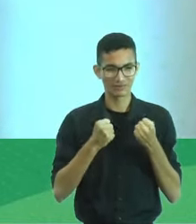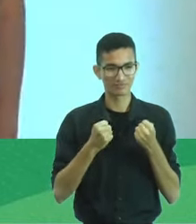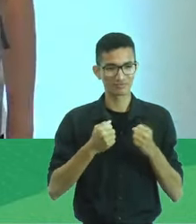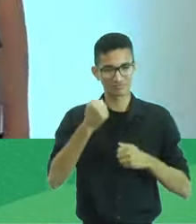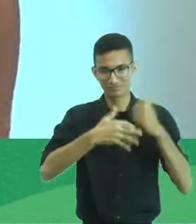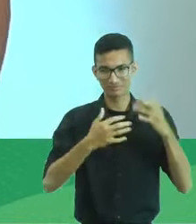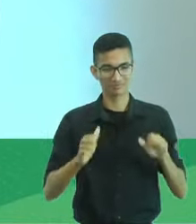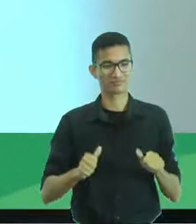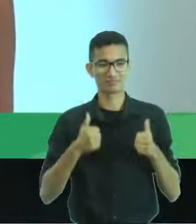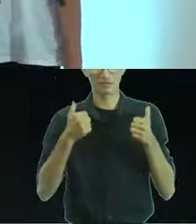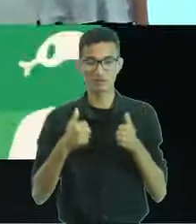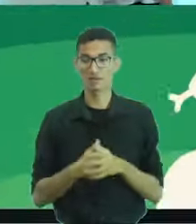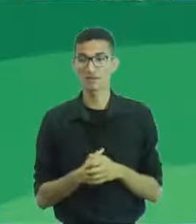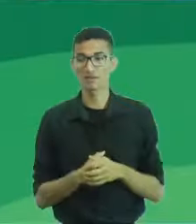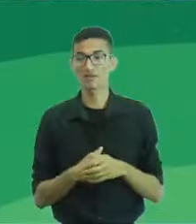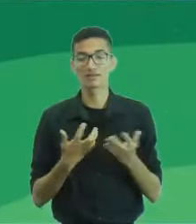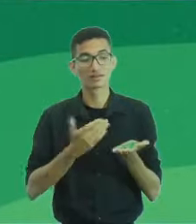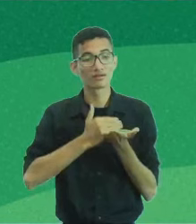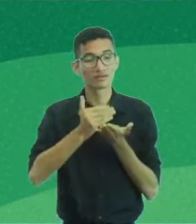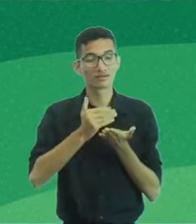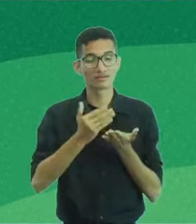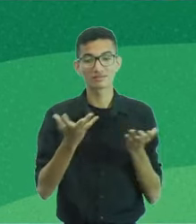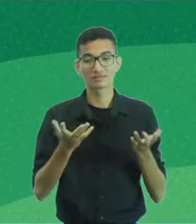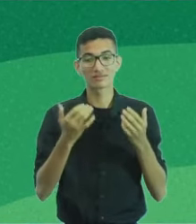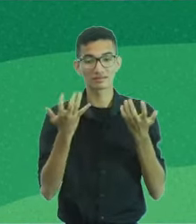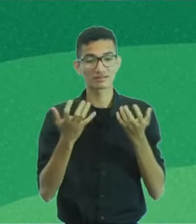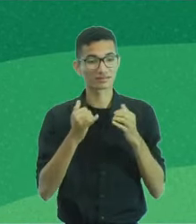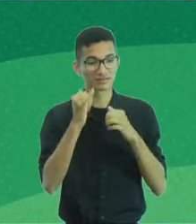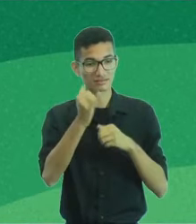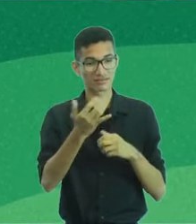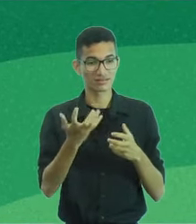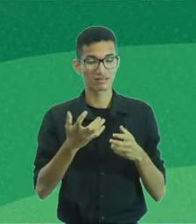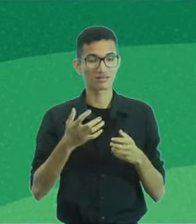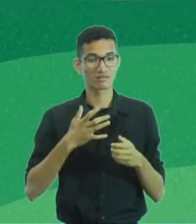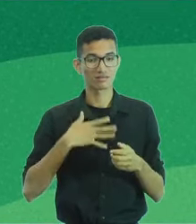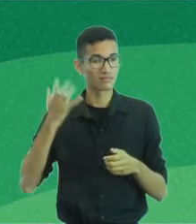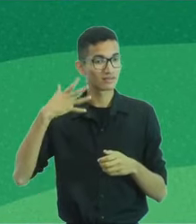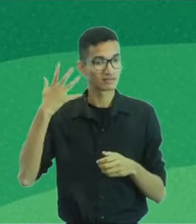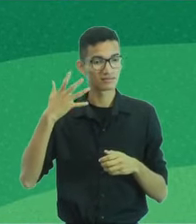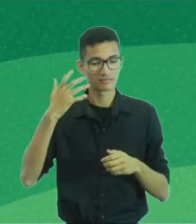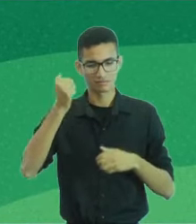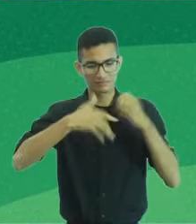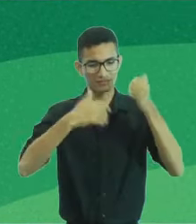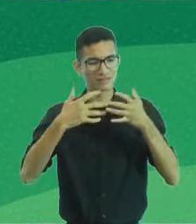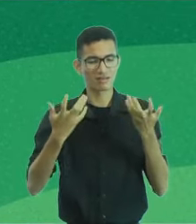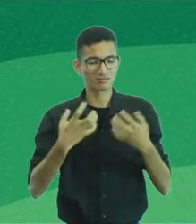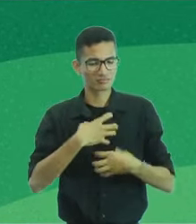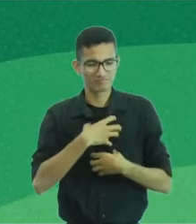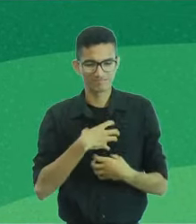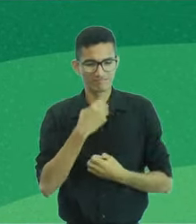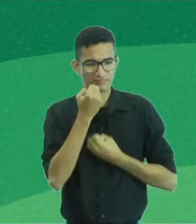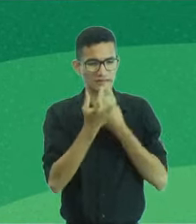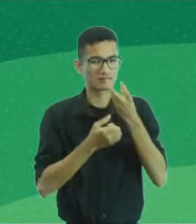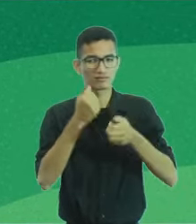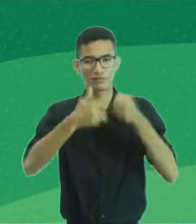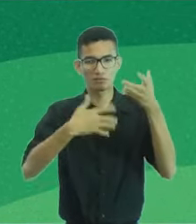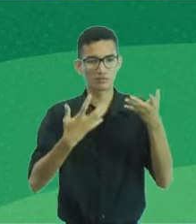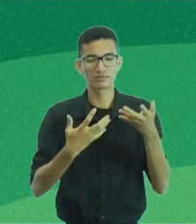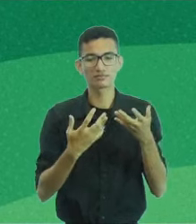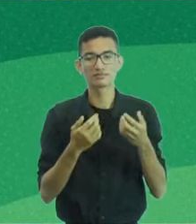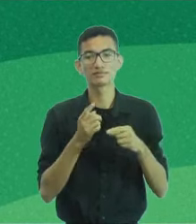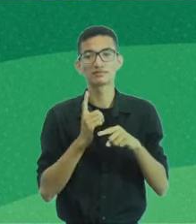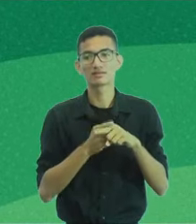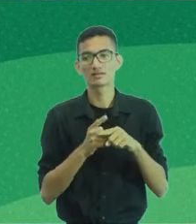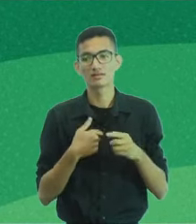antes de começar eu queria dizer que essa palestra é uma forma de alta pressão então eu queria não